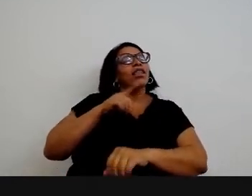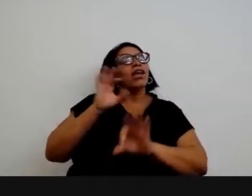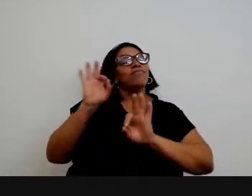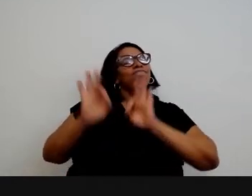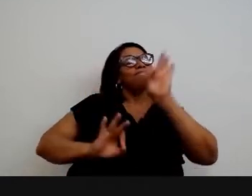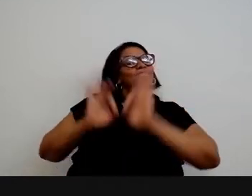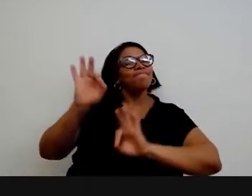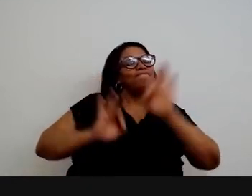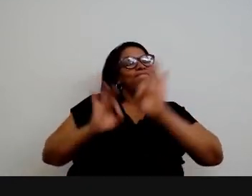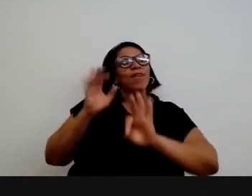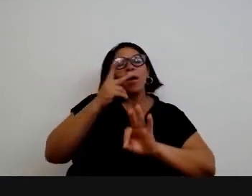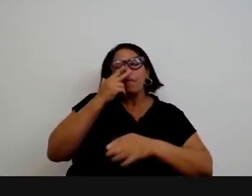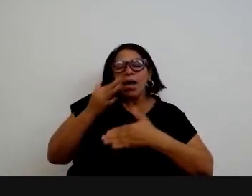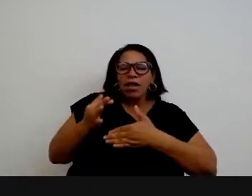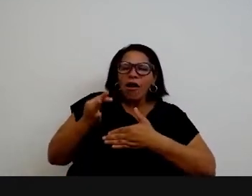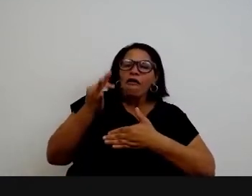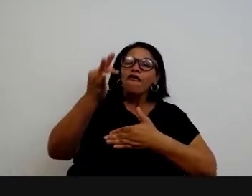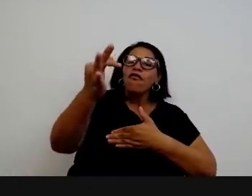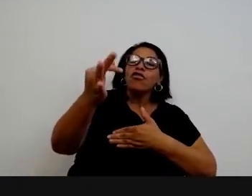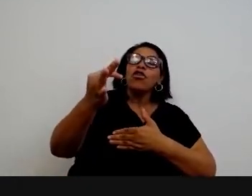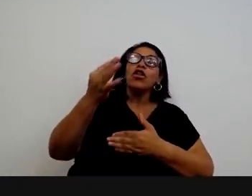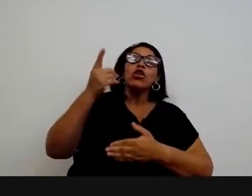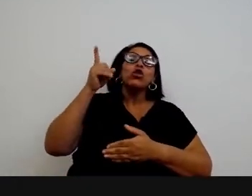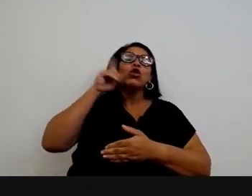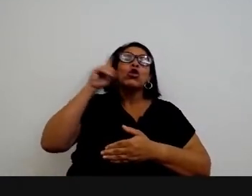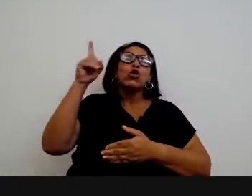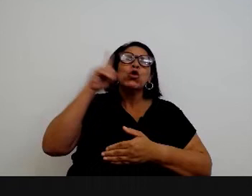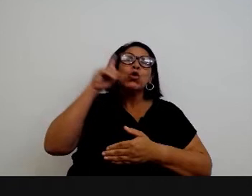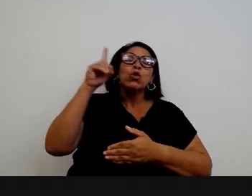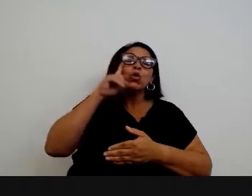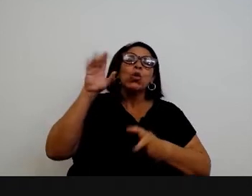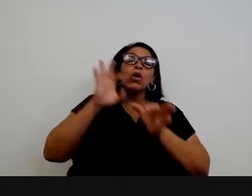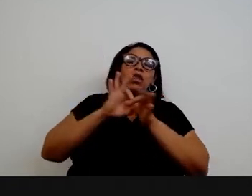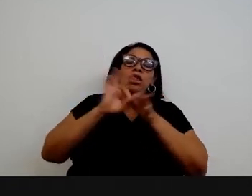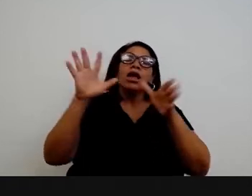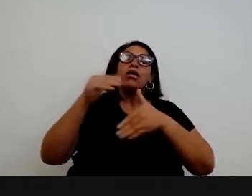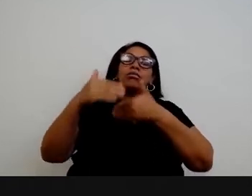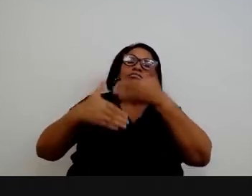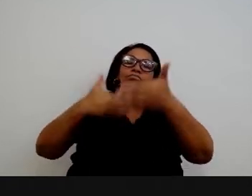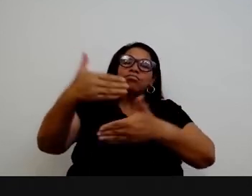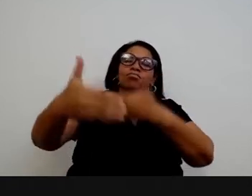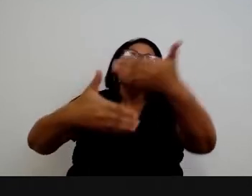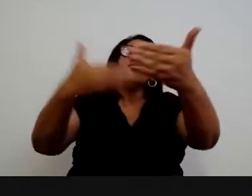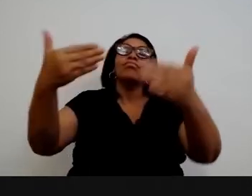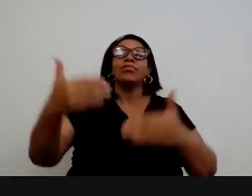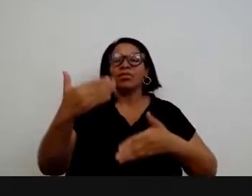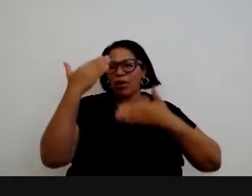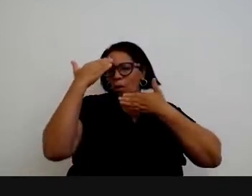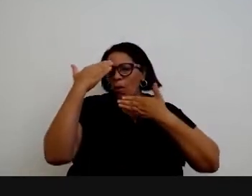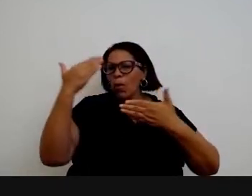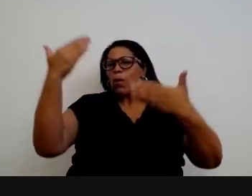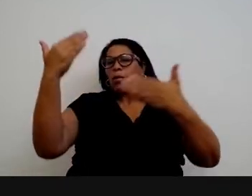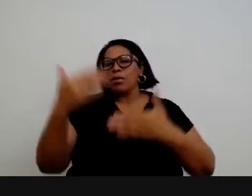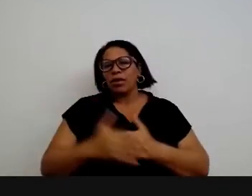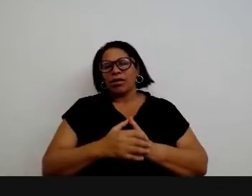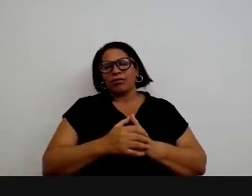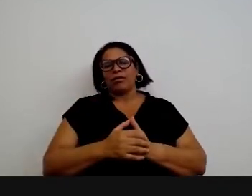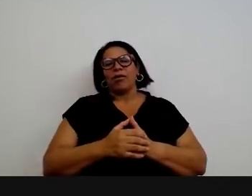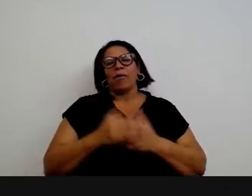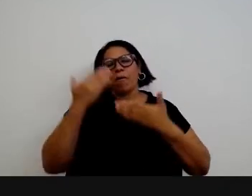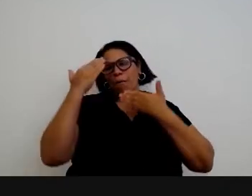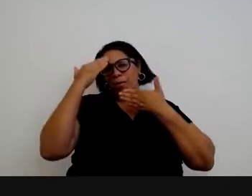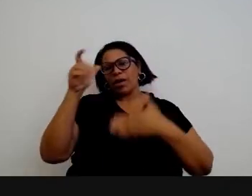nessa orquestra tão desafiadora, que é a construção diária da democracia. Tá bom? Era isso. Obrigada.